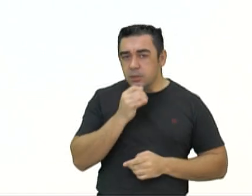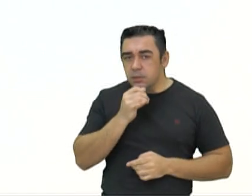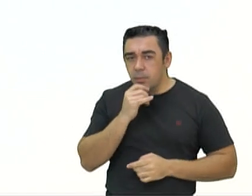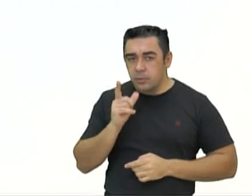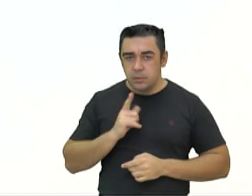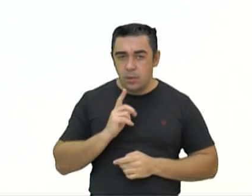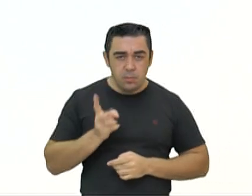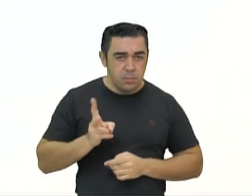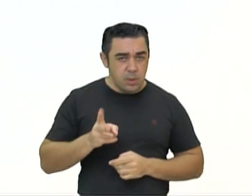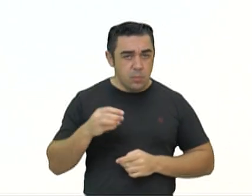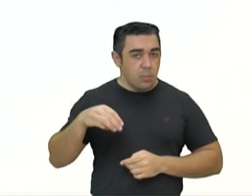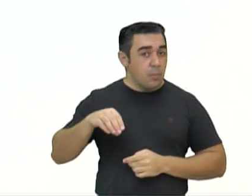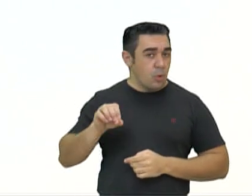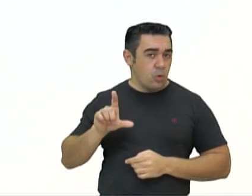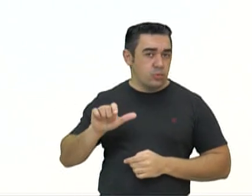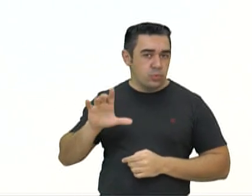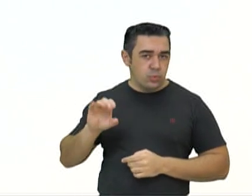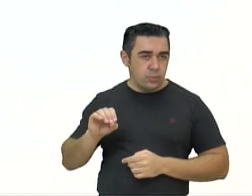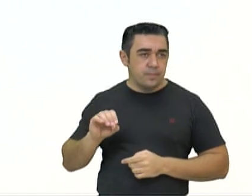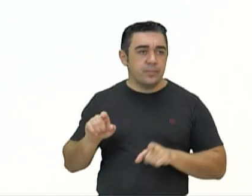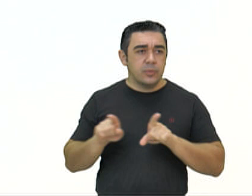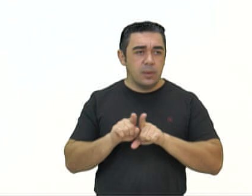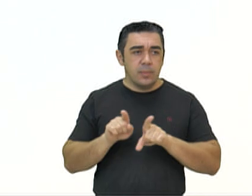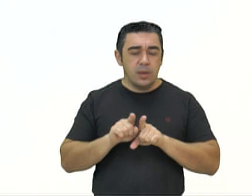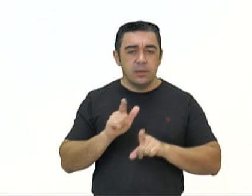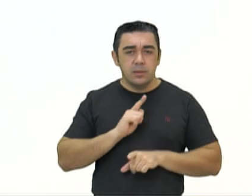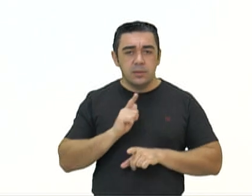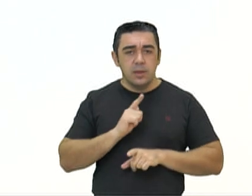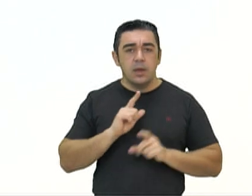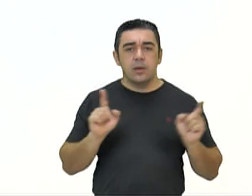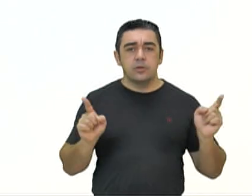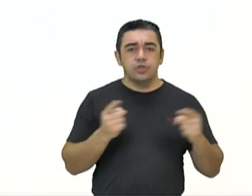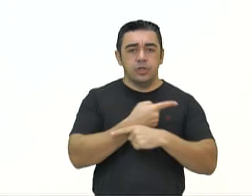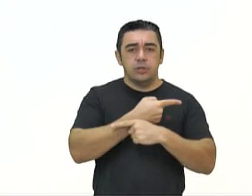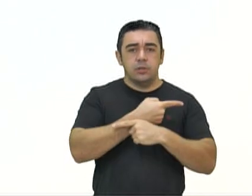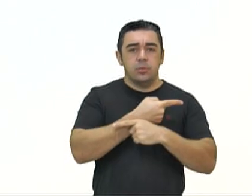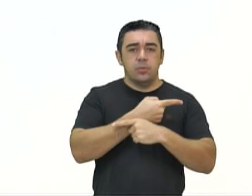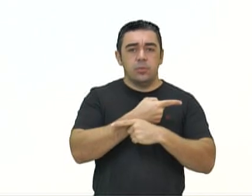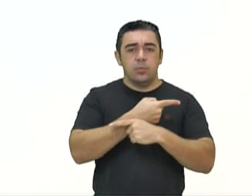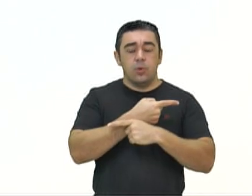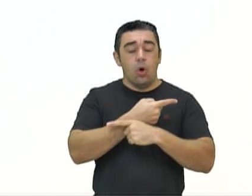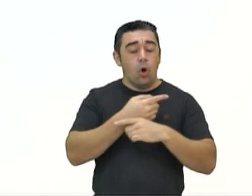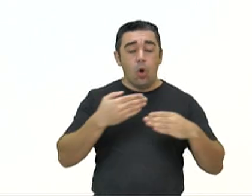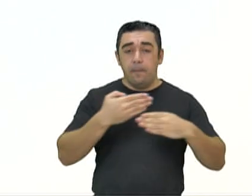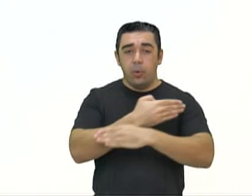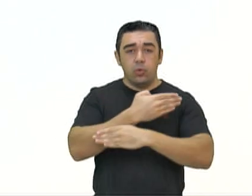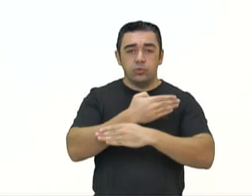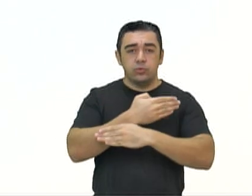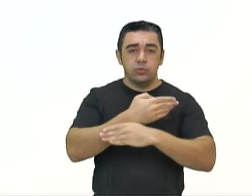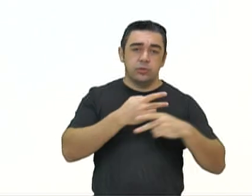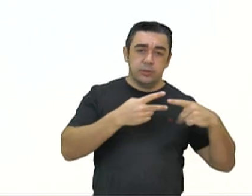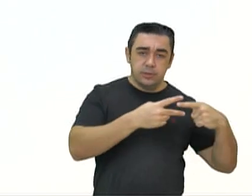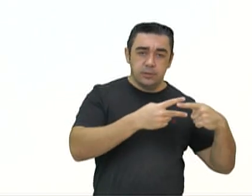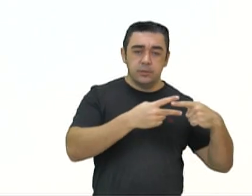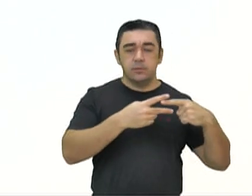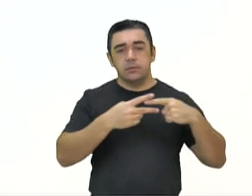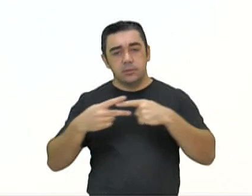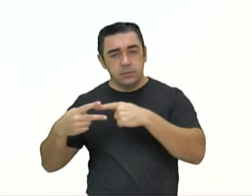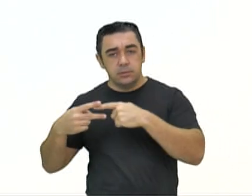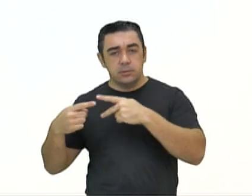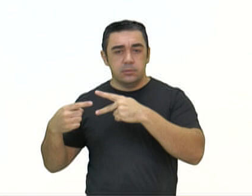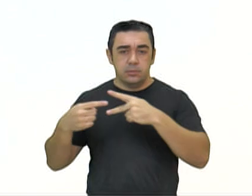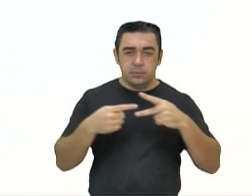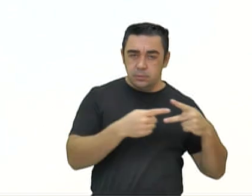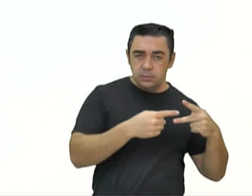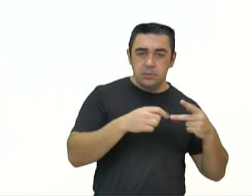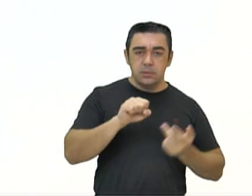nesse caso, a mesma direção, só que sentidos opostos, certo? Então, eu fiz de propósito, inclusive, os vetores